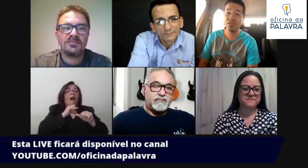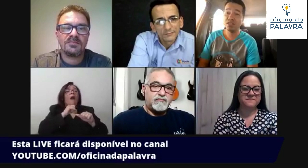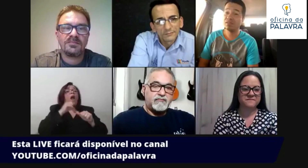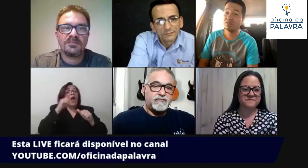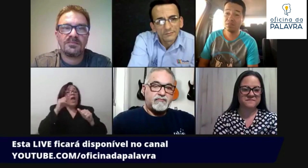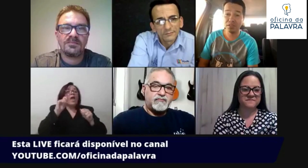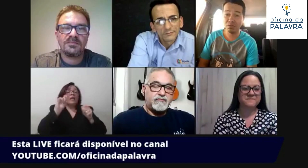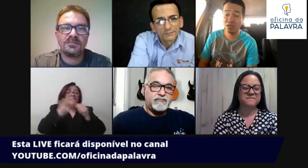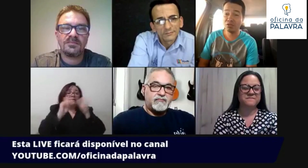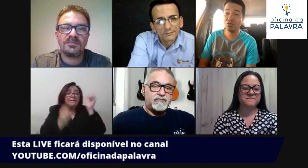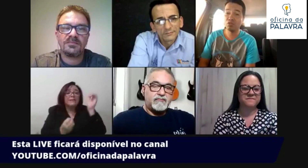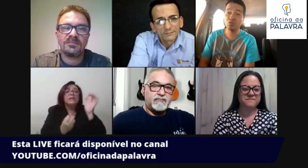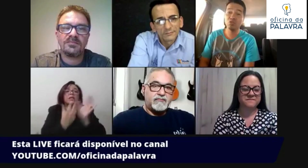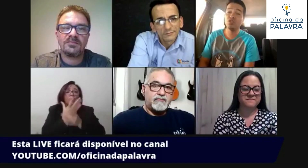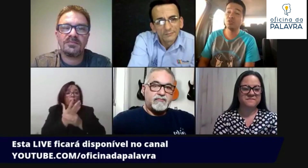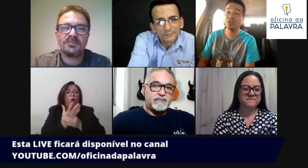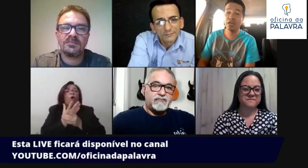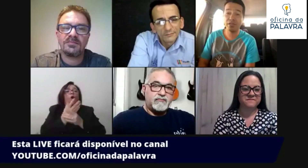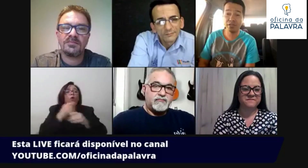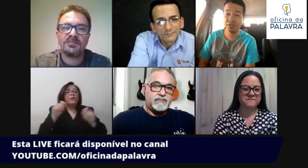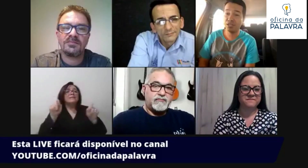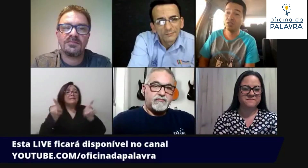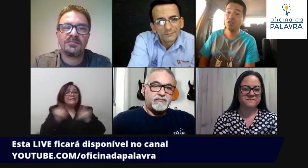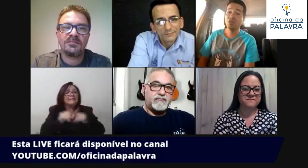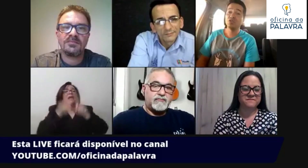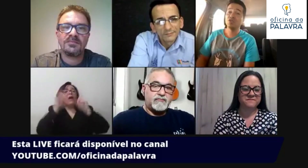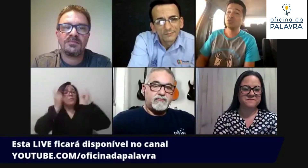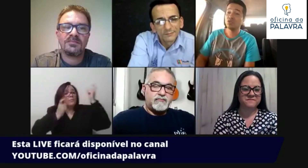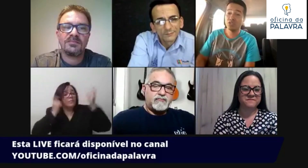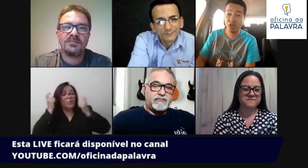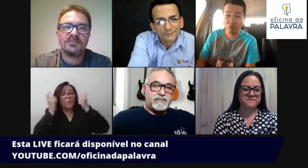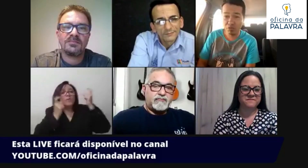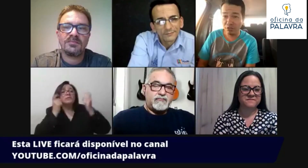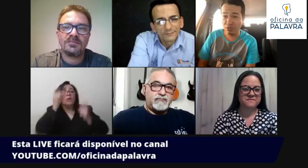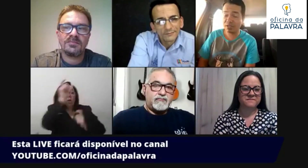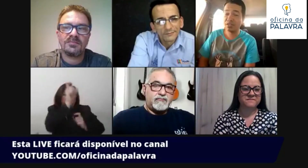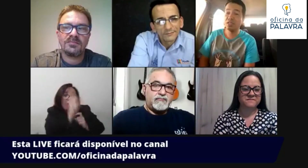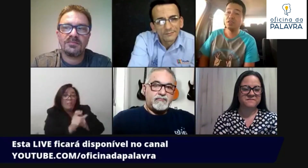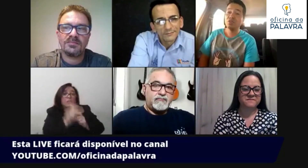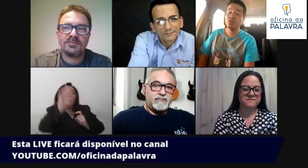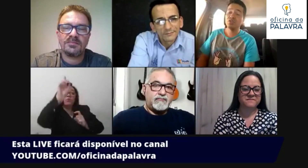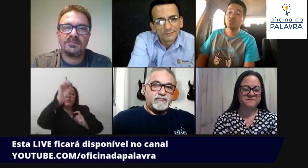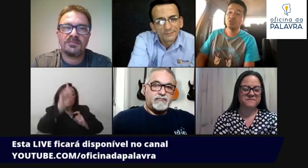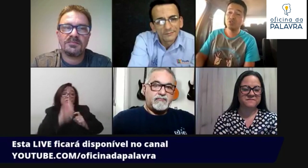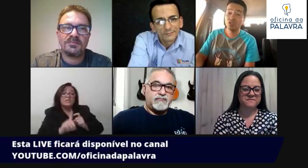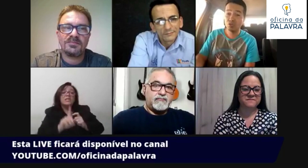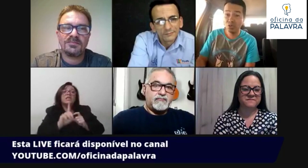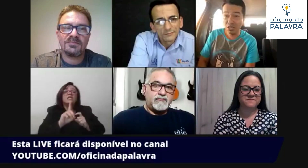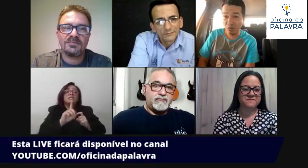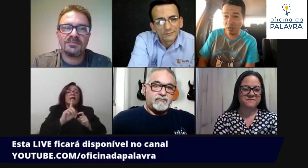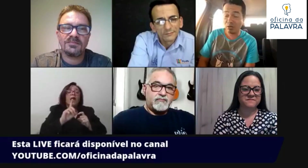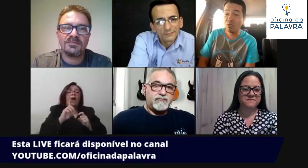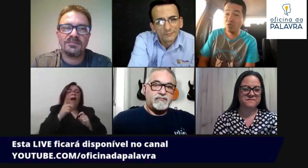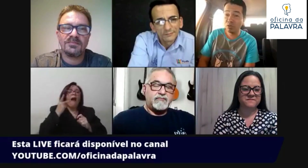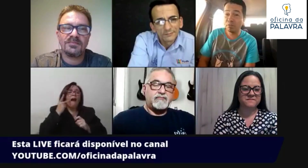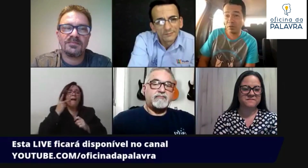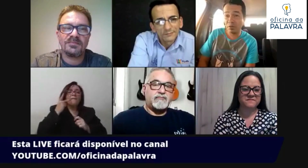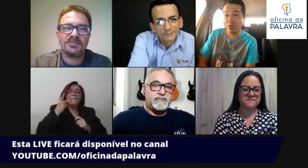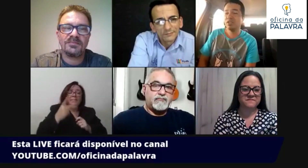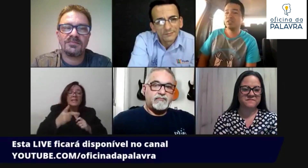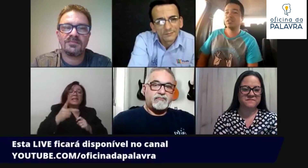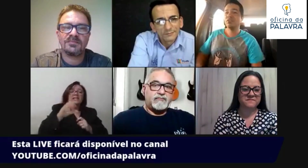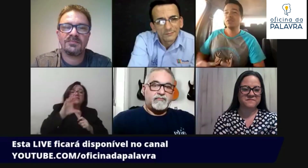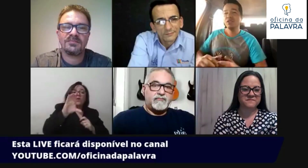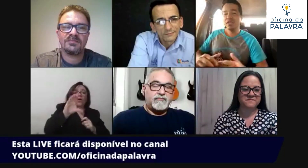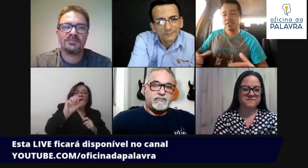com deficiência. Infelizmente, o discurso de Lutero era assim, o discurso de Calvino era assim, o discurso de Zwingli era muito